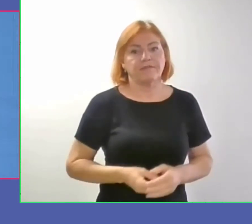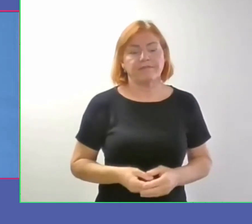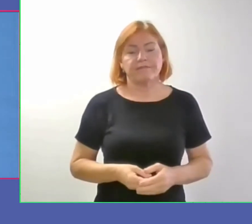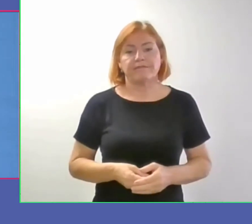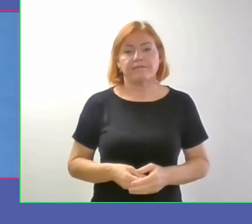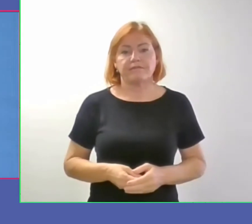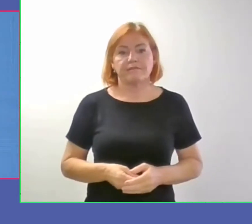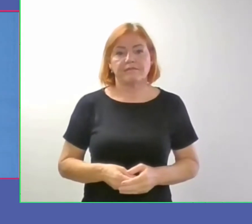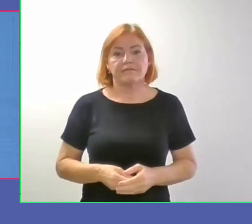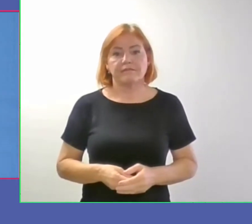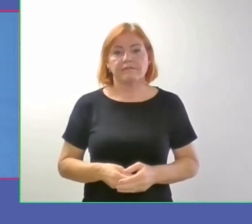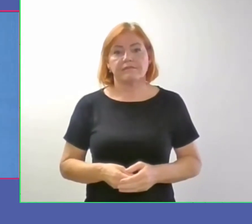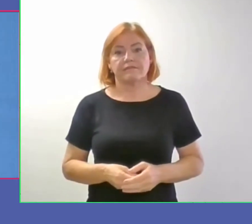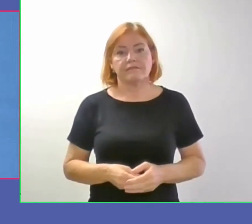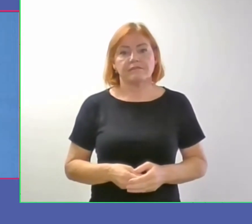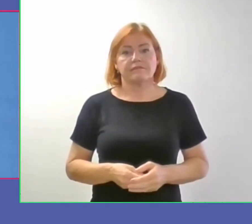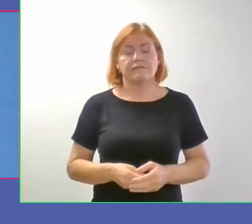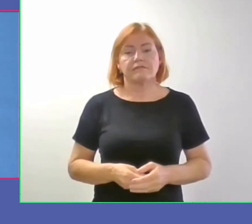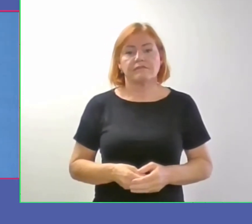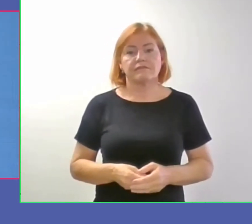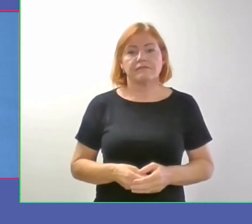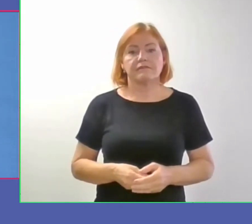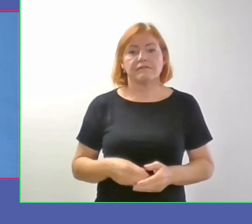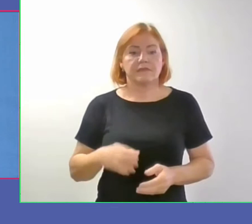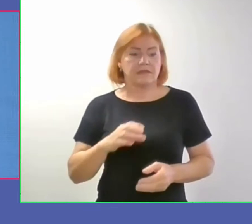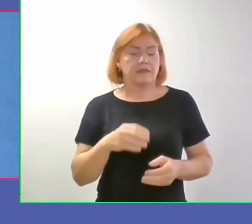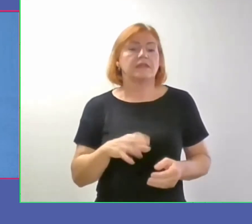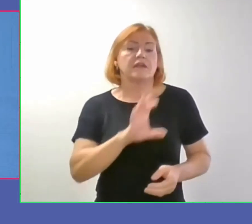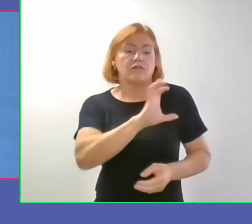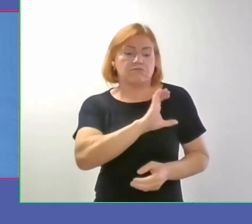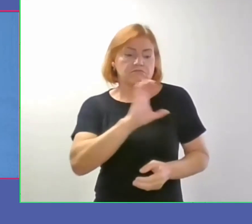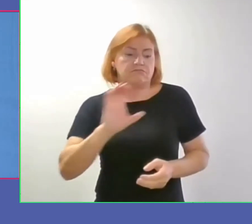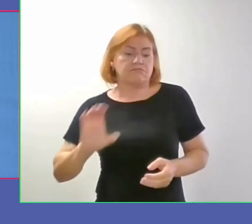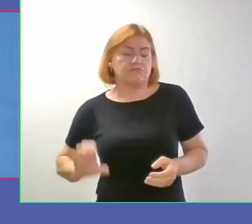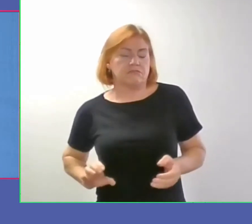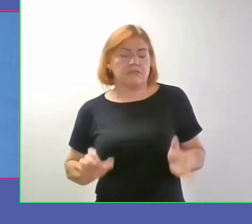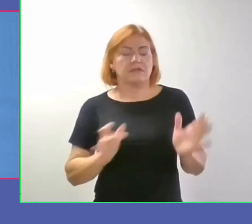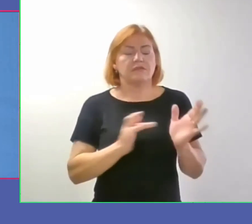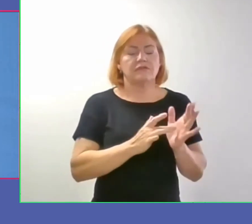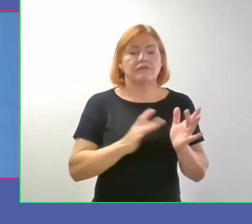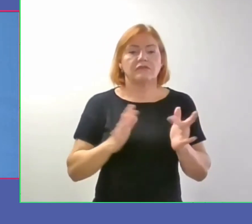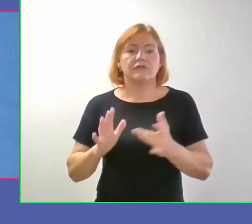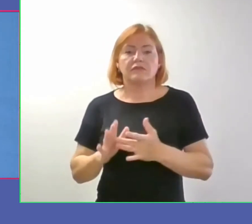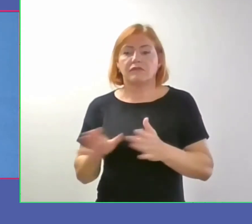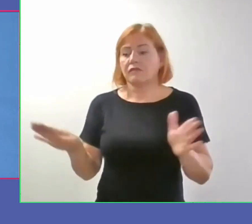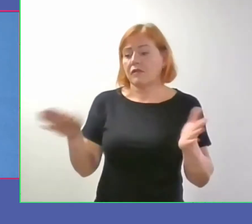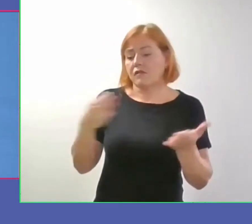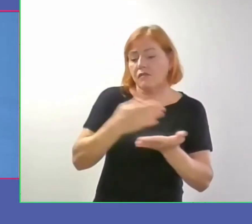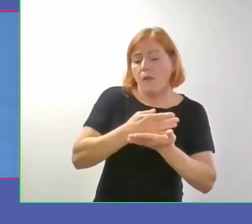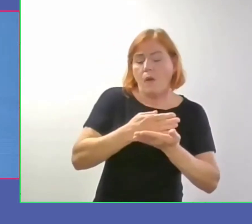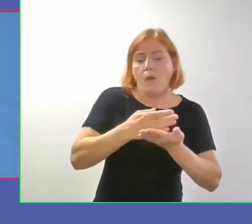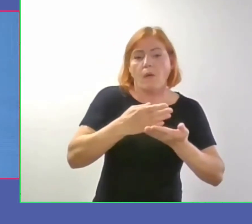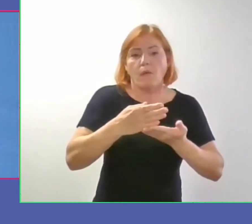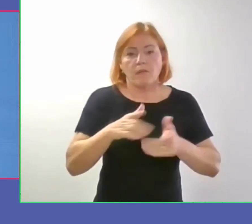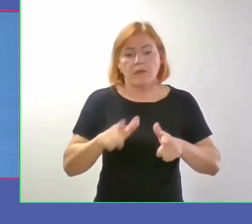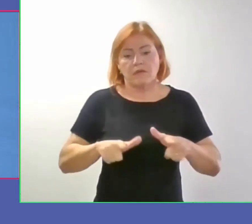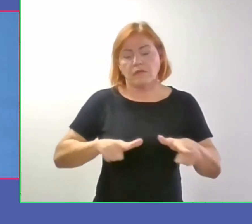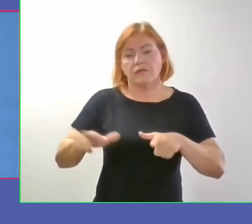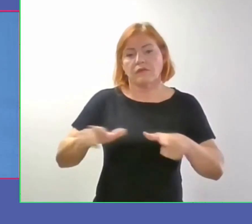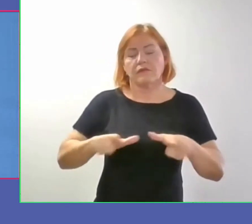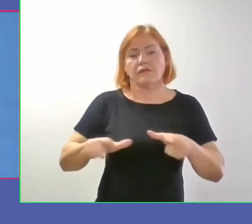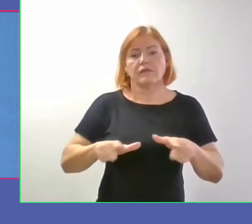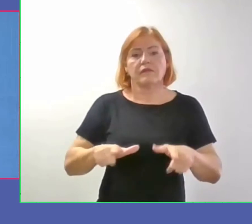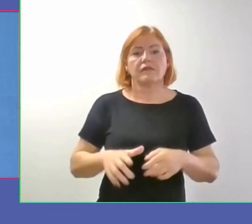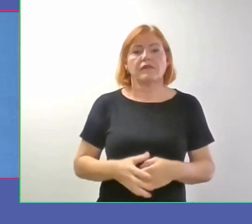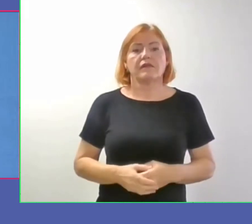querido Senhor Jesus Cristo, que veio para esse trabalho. E aí ele passa